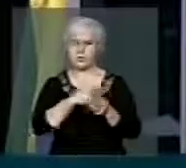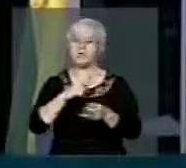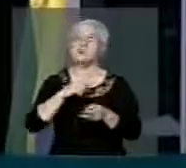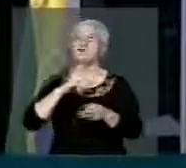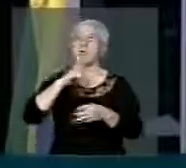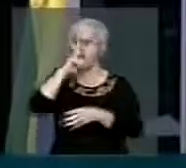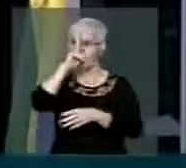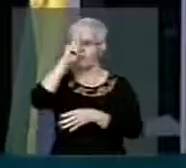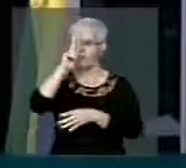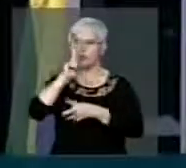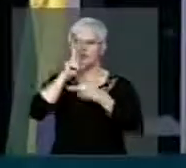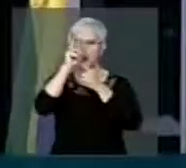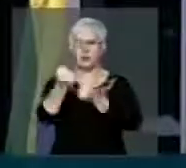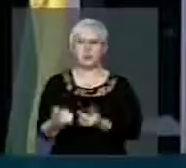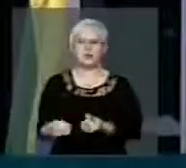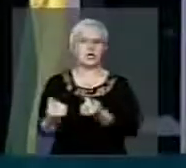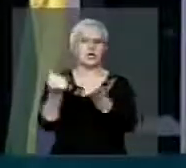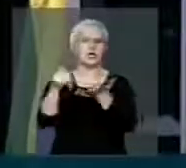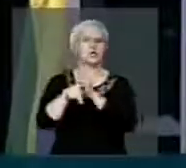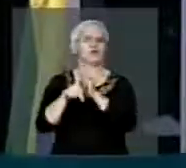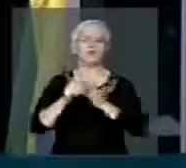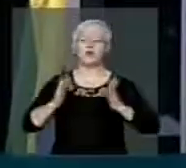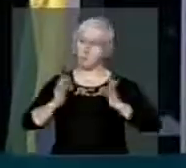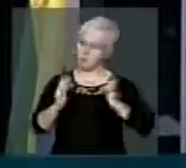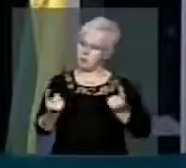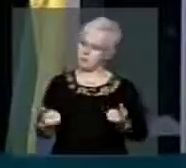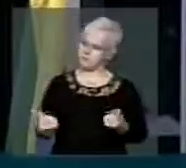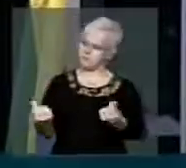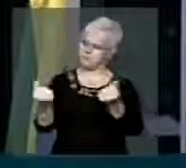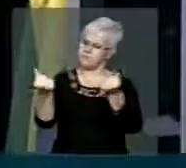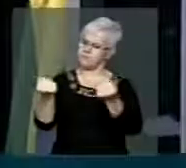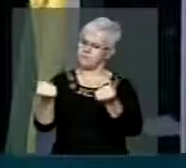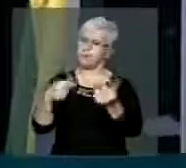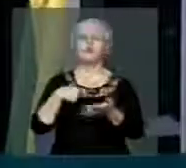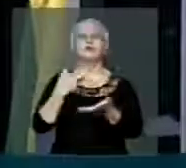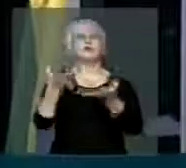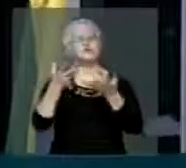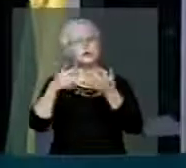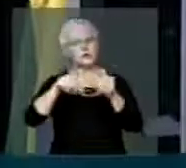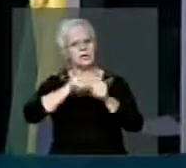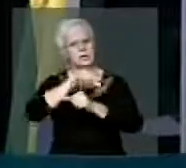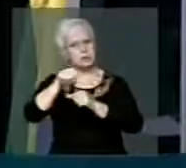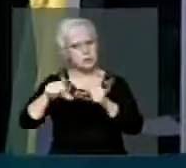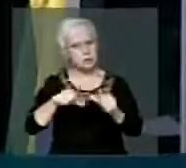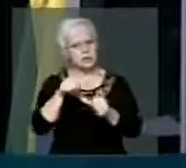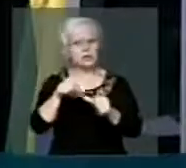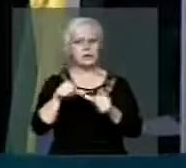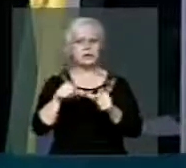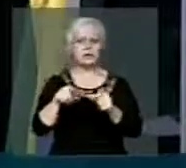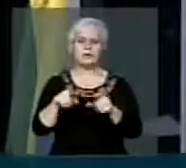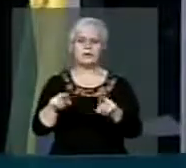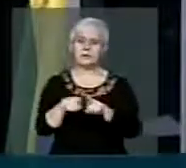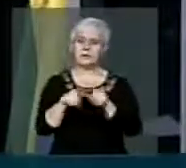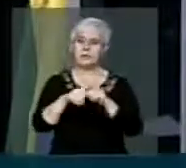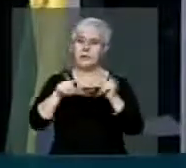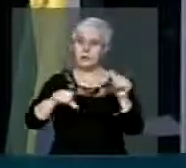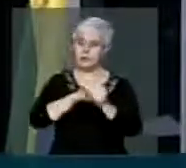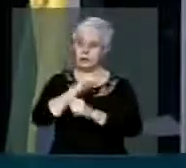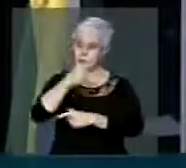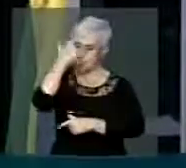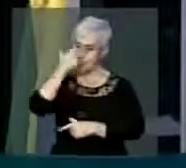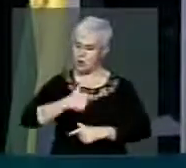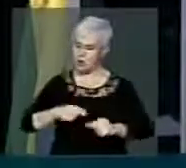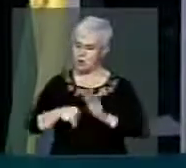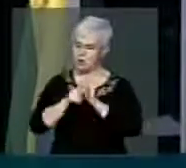pela força do poder econômico. E era isso que nós esperávamos mudar, até para mudar o perfil dos nossos políticos,